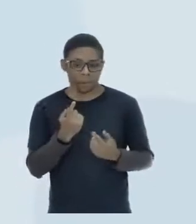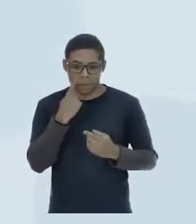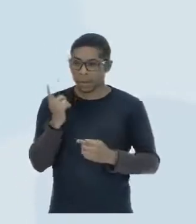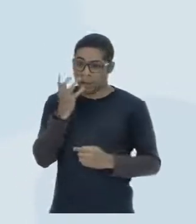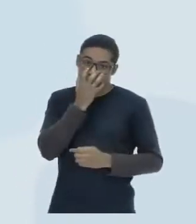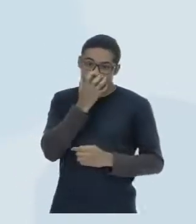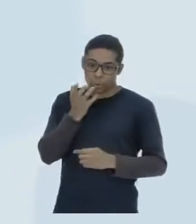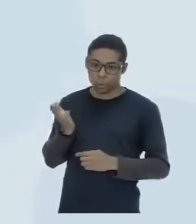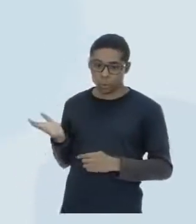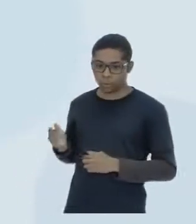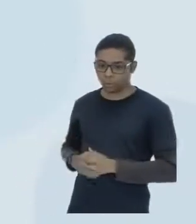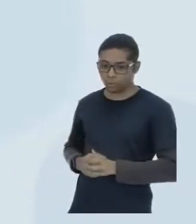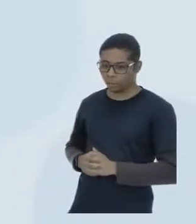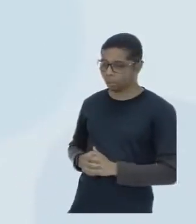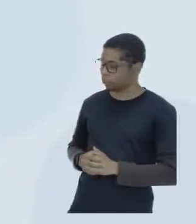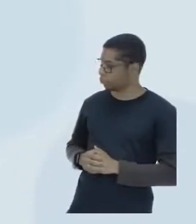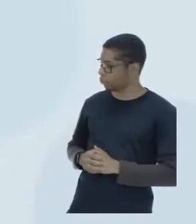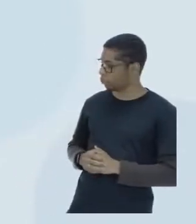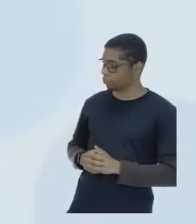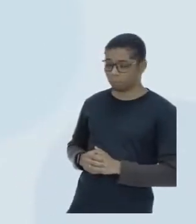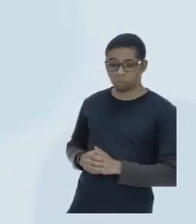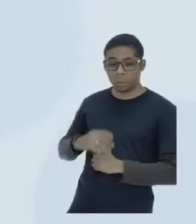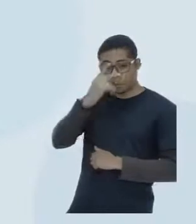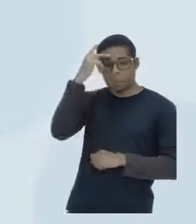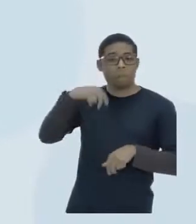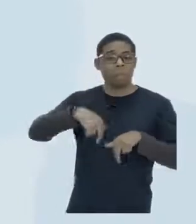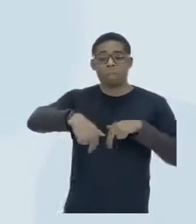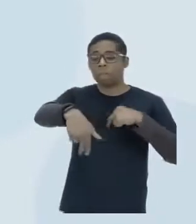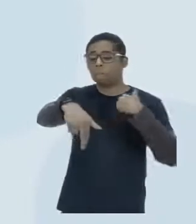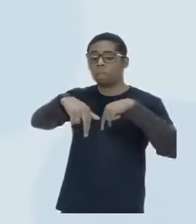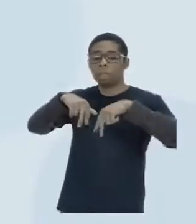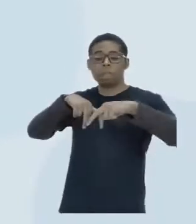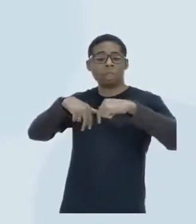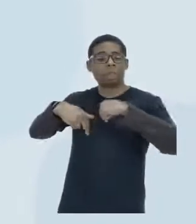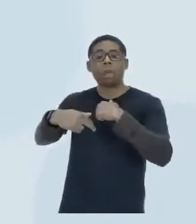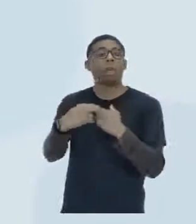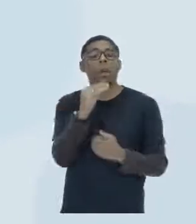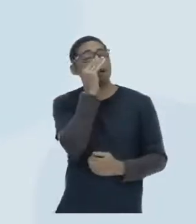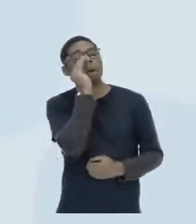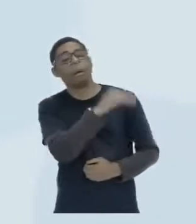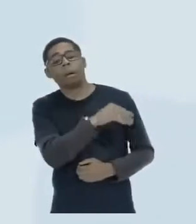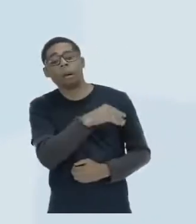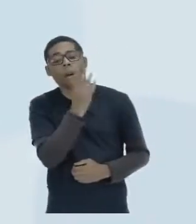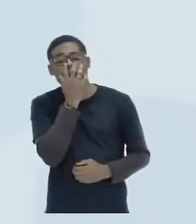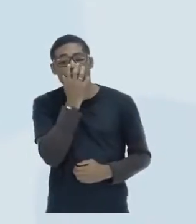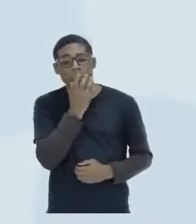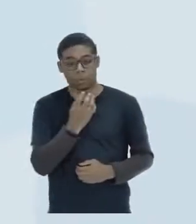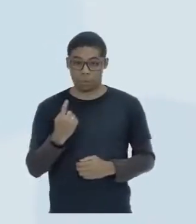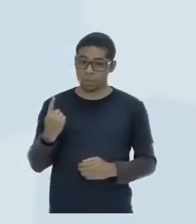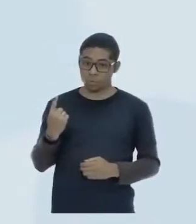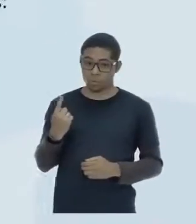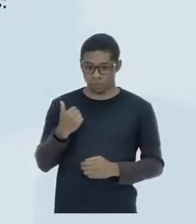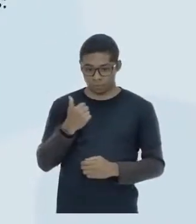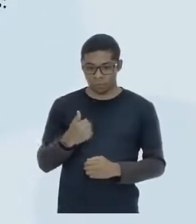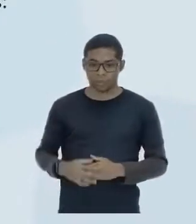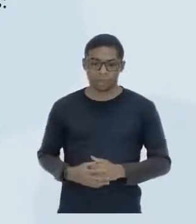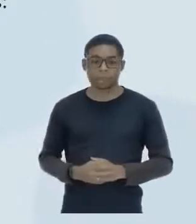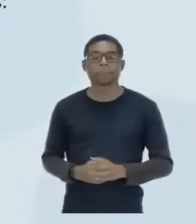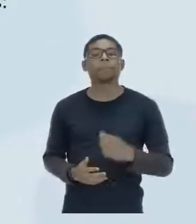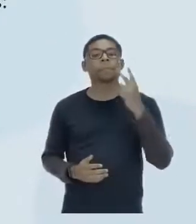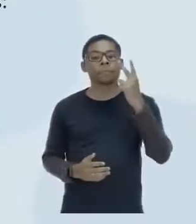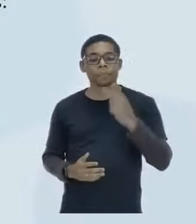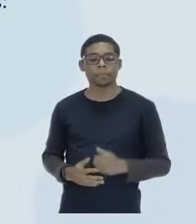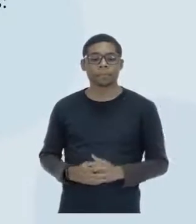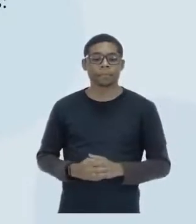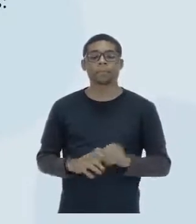calçada pelo piso, pessoas andando, meio que ignorando o cachorro. Certo? O texto 1 é este. Texto